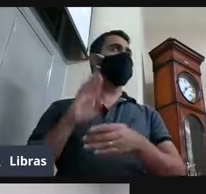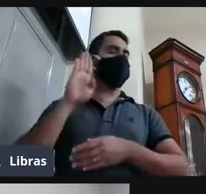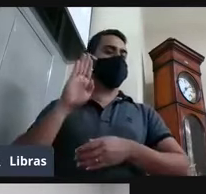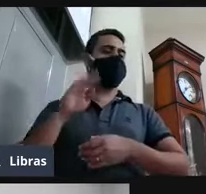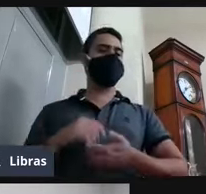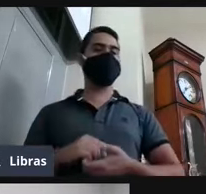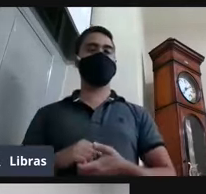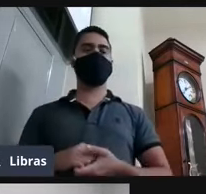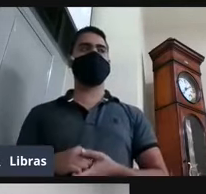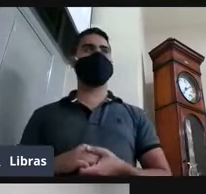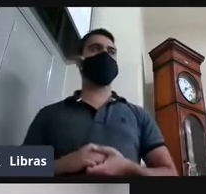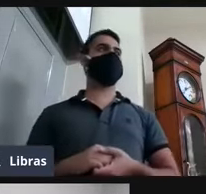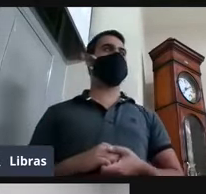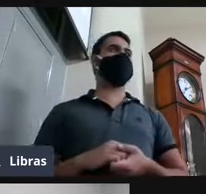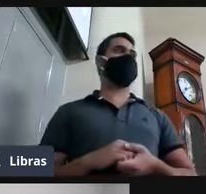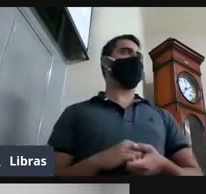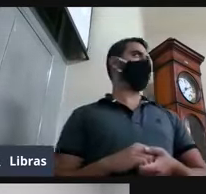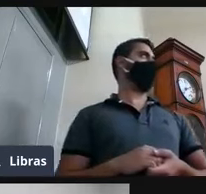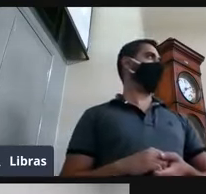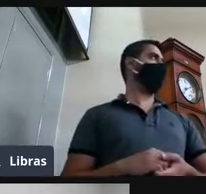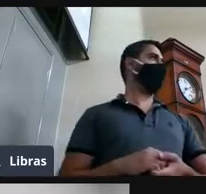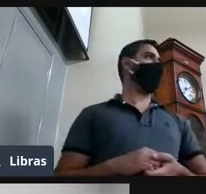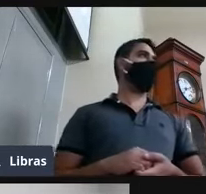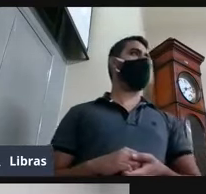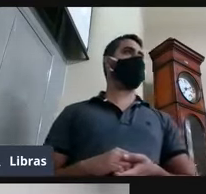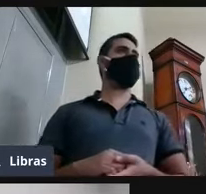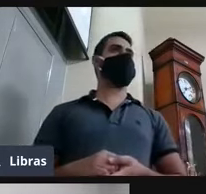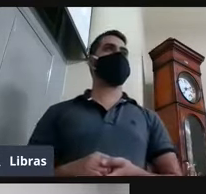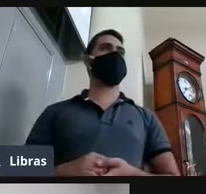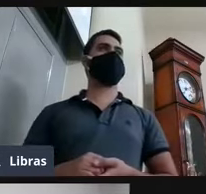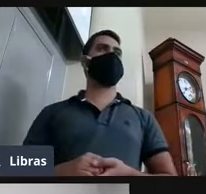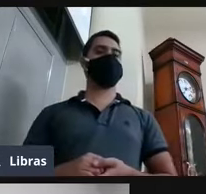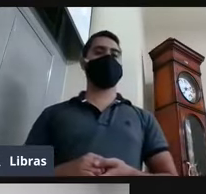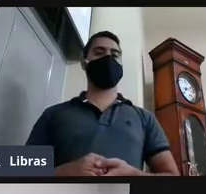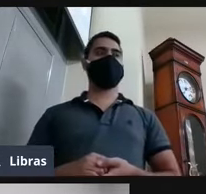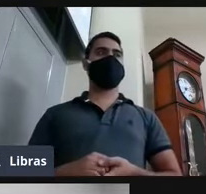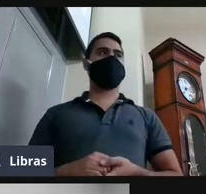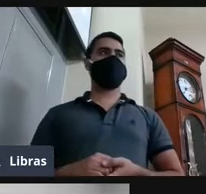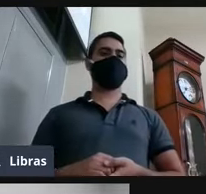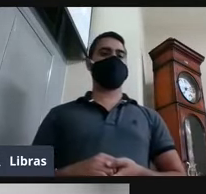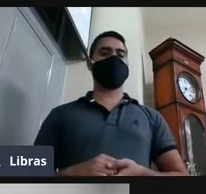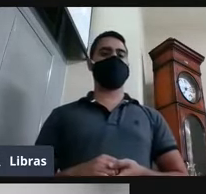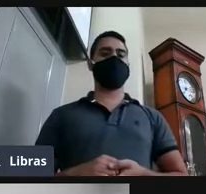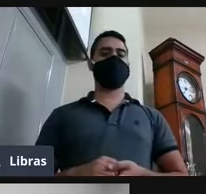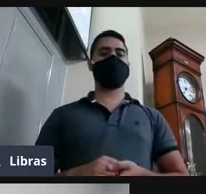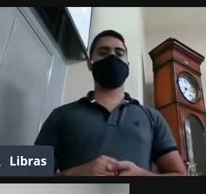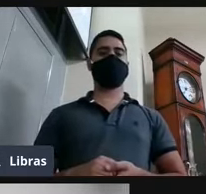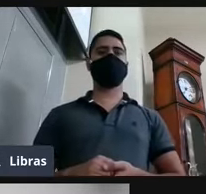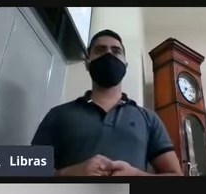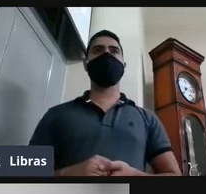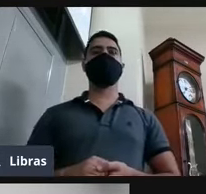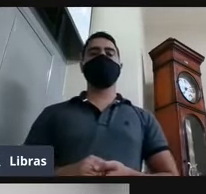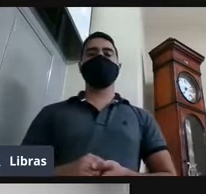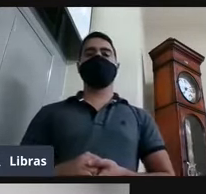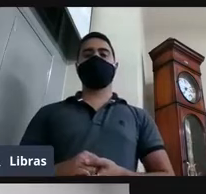presente. David Barbosa Nogueira, Fabiane Vasconcelos, se encontra presente.